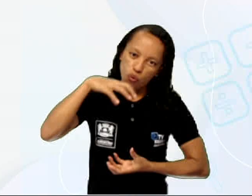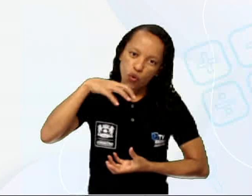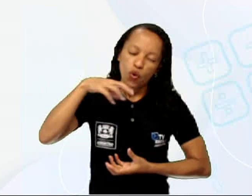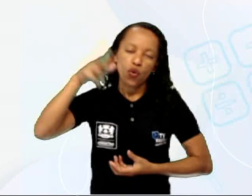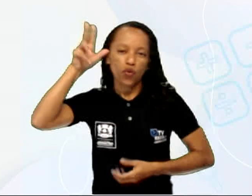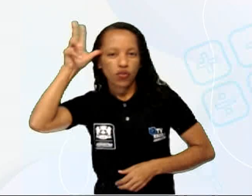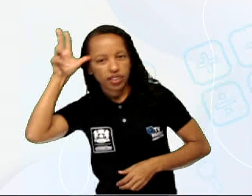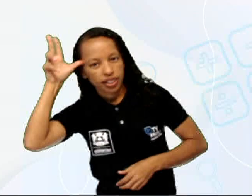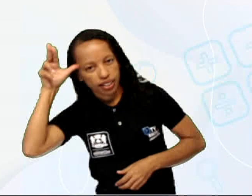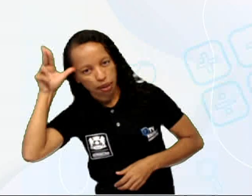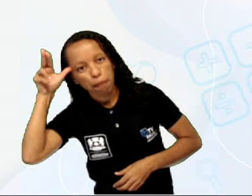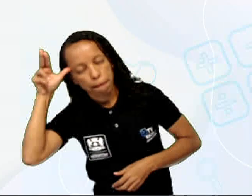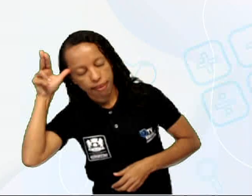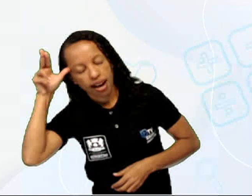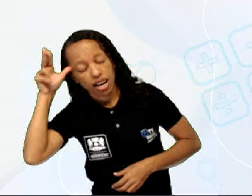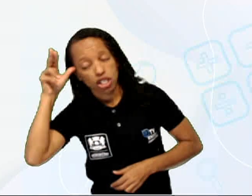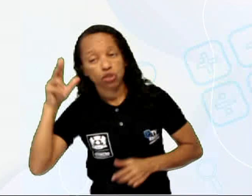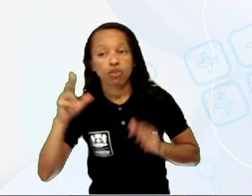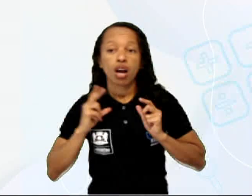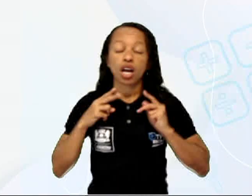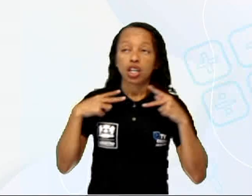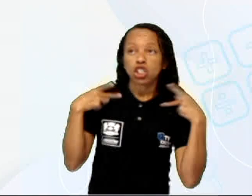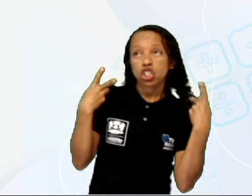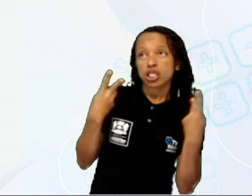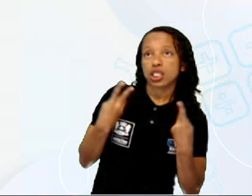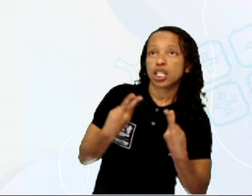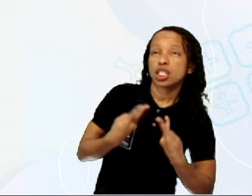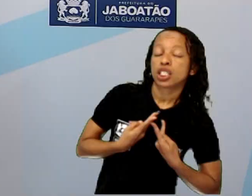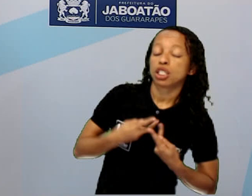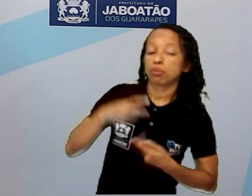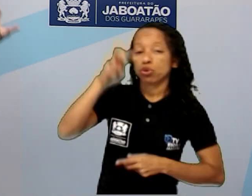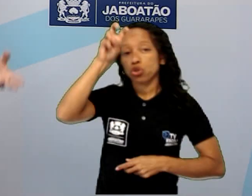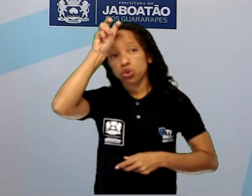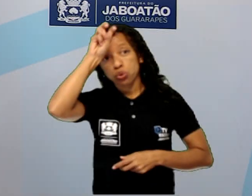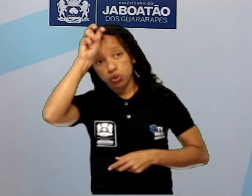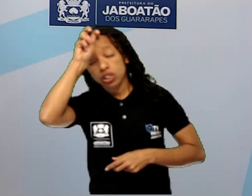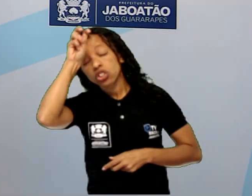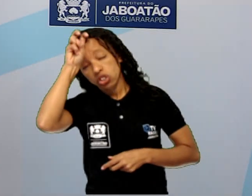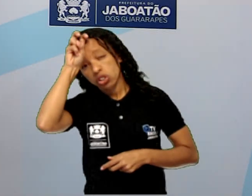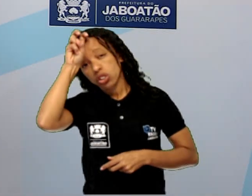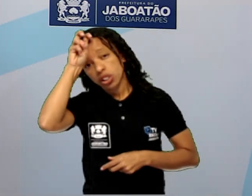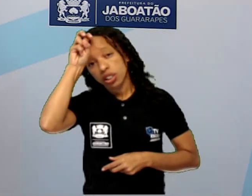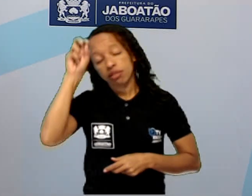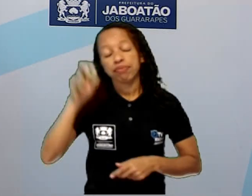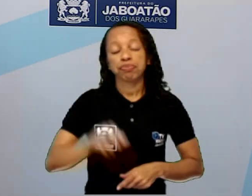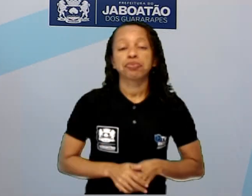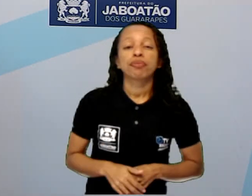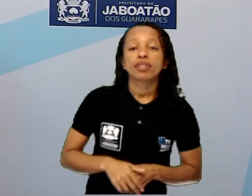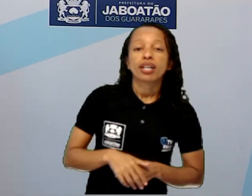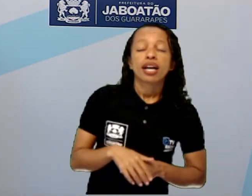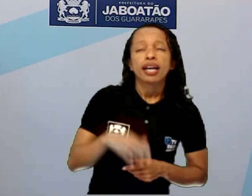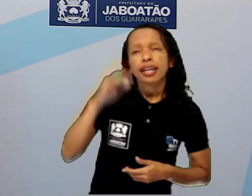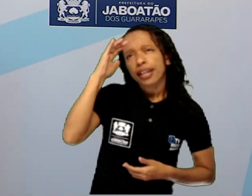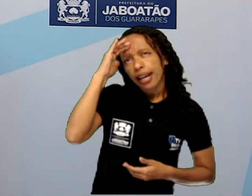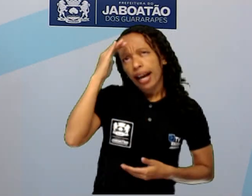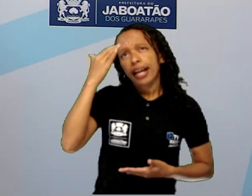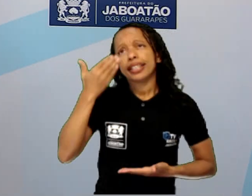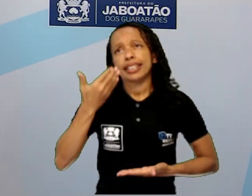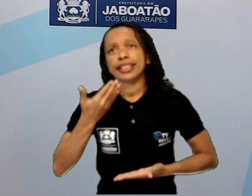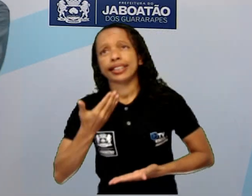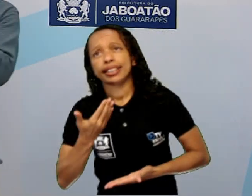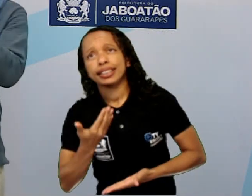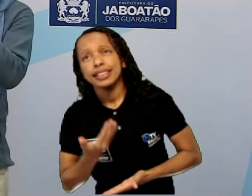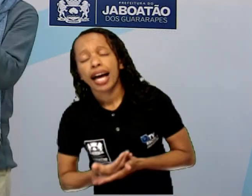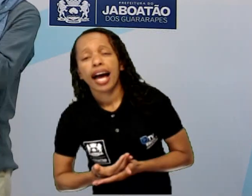acreditavam que os ovos traziam a ideia da vida, da célula, né? Do começo de tudo. E aí, como eu falei